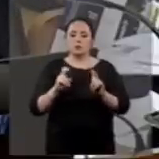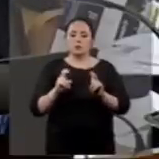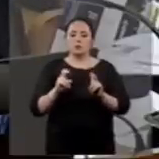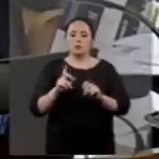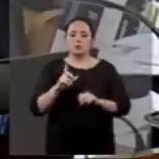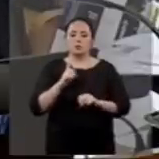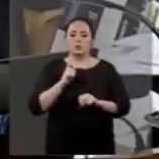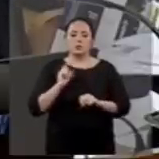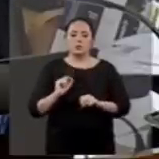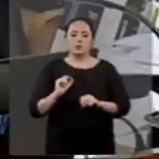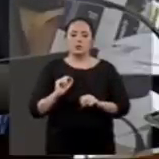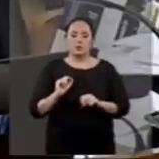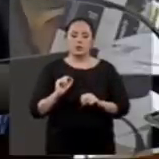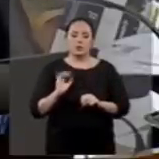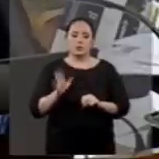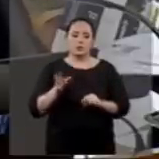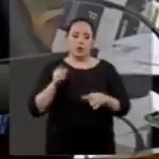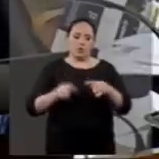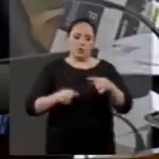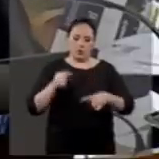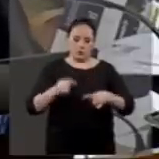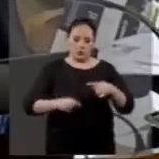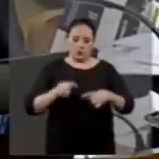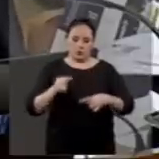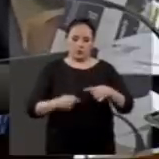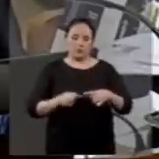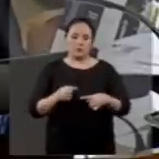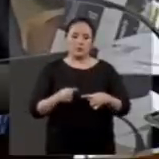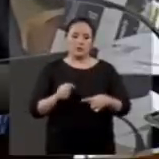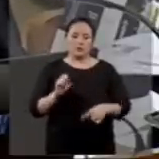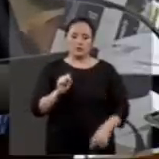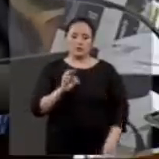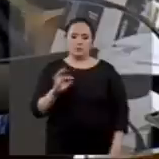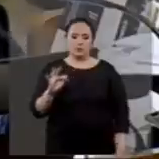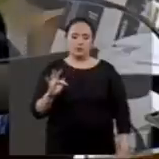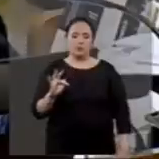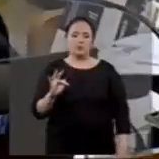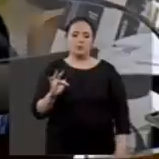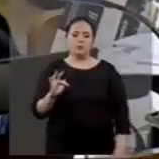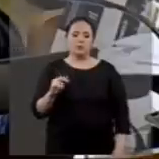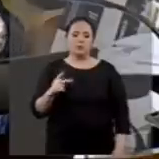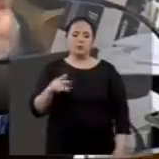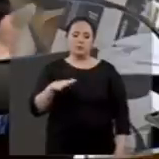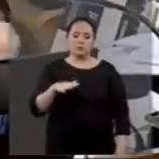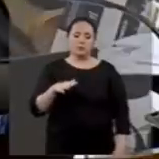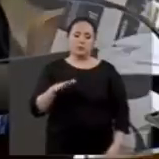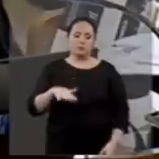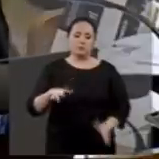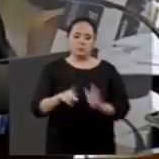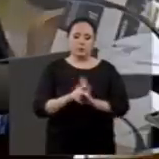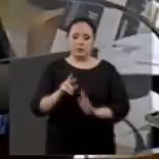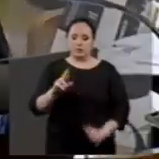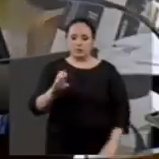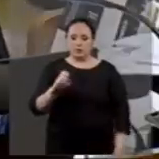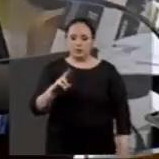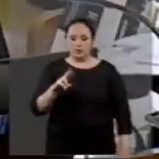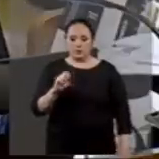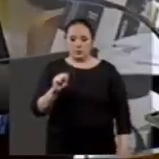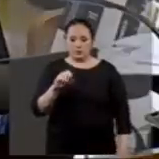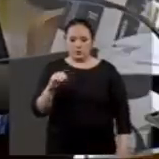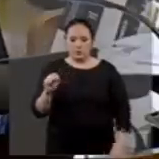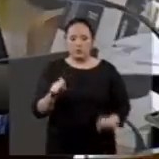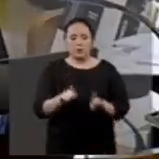previu exatamente o que vem sendo discutido nesse Supremo Tribunal Federal, tanto nos recursos extraordinários quanto no voto do